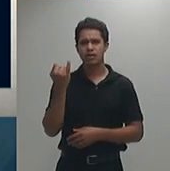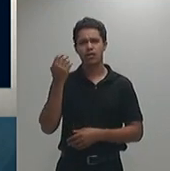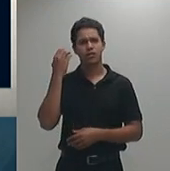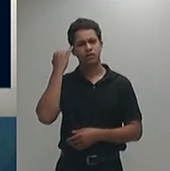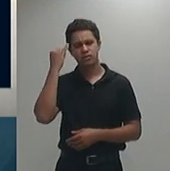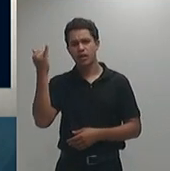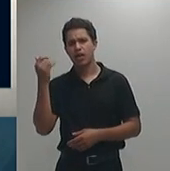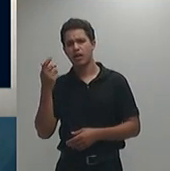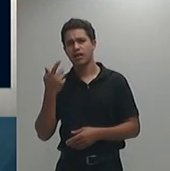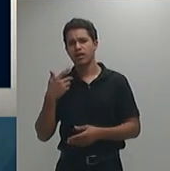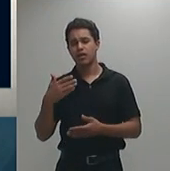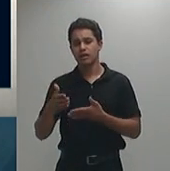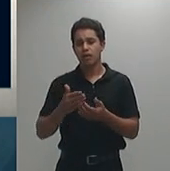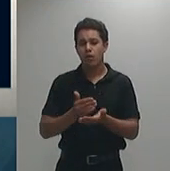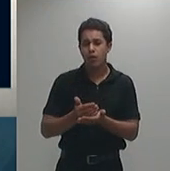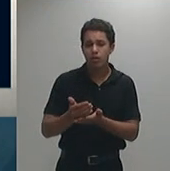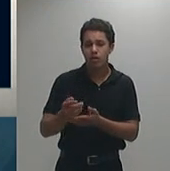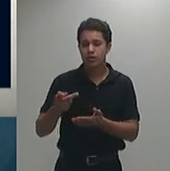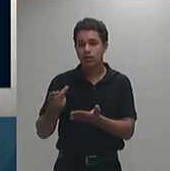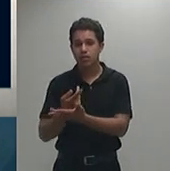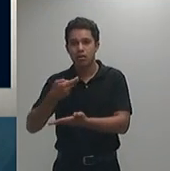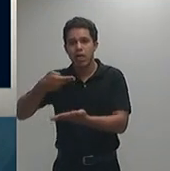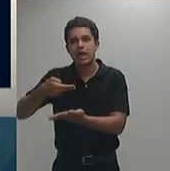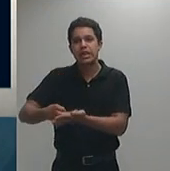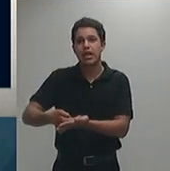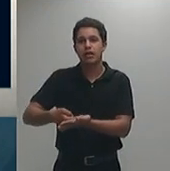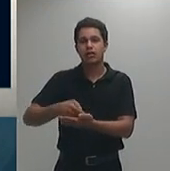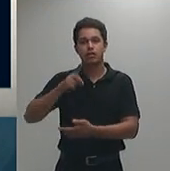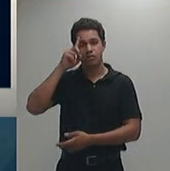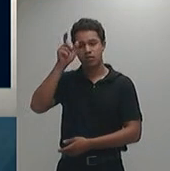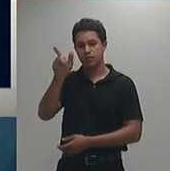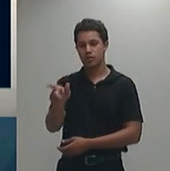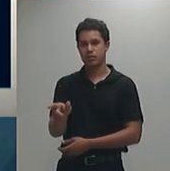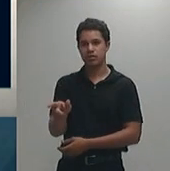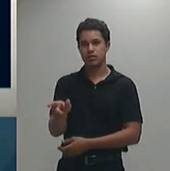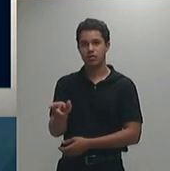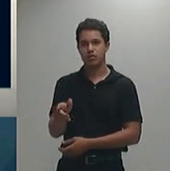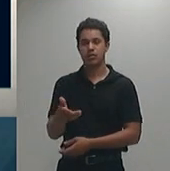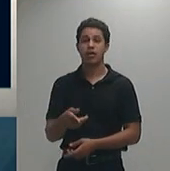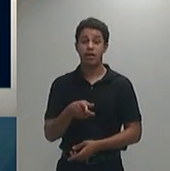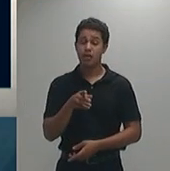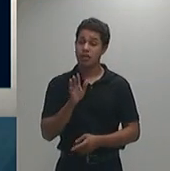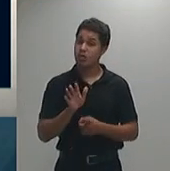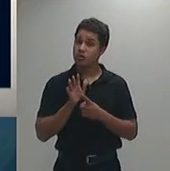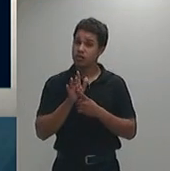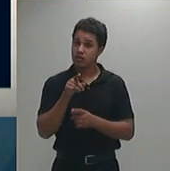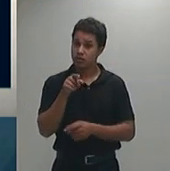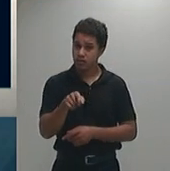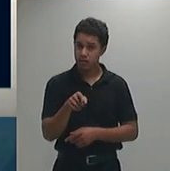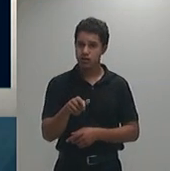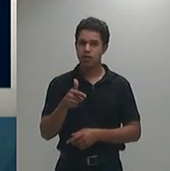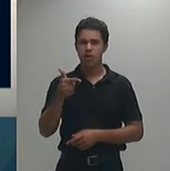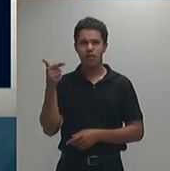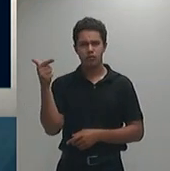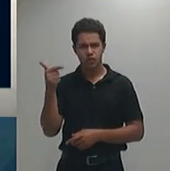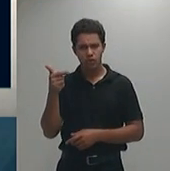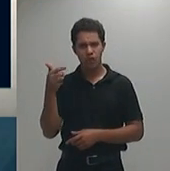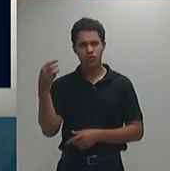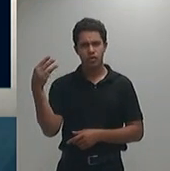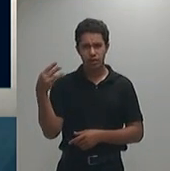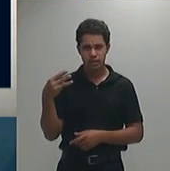de internação do titular diante desse quadro ele fica que os em cima do segundo e terceiro